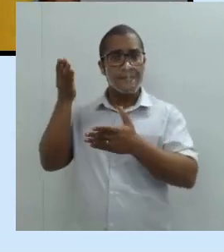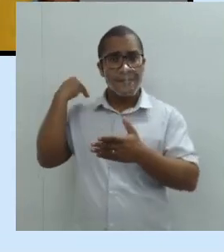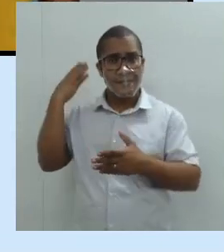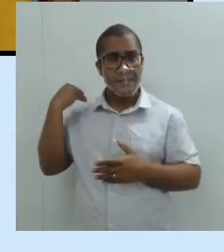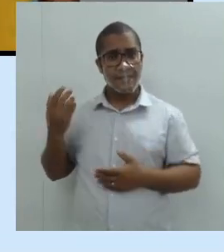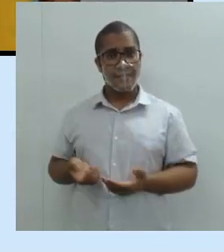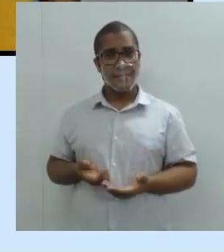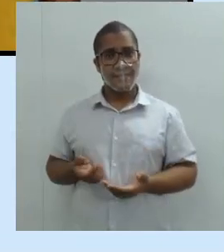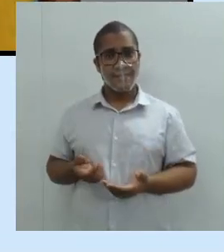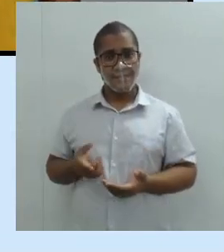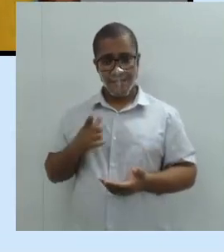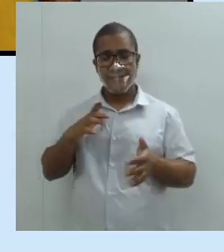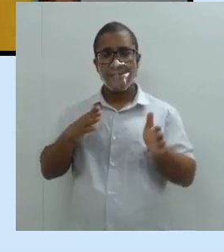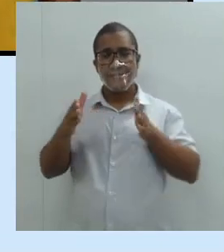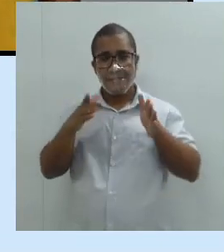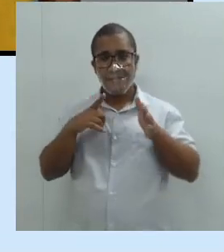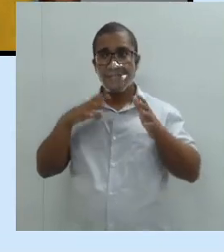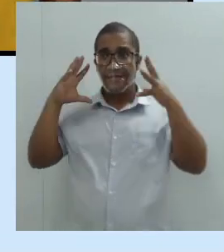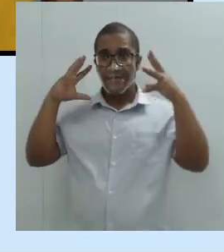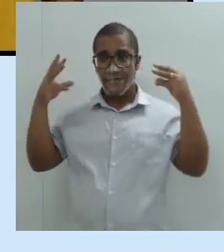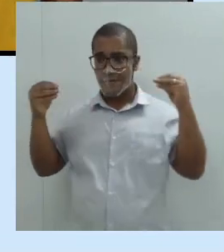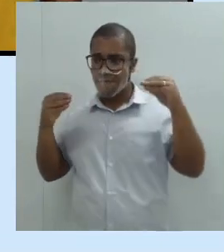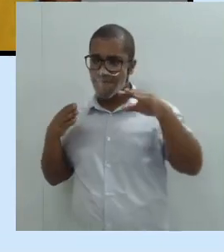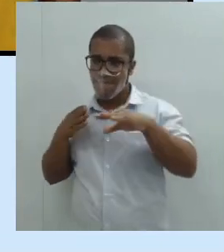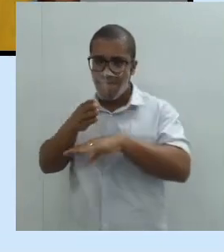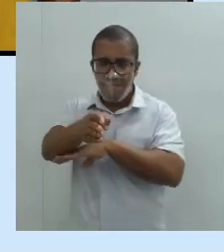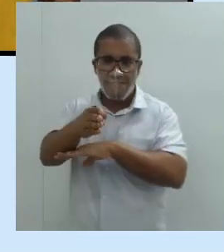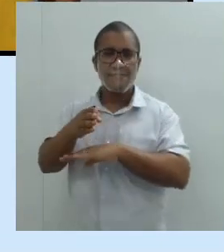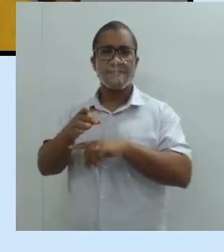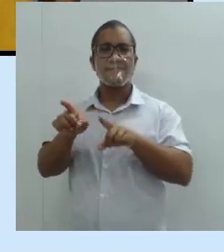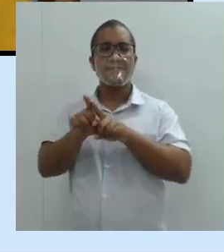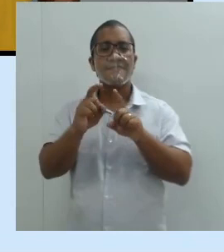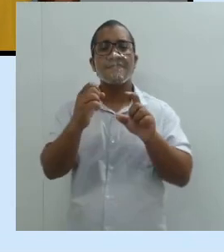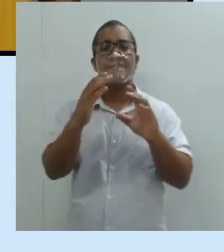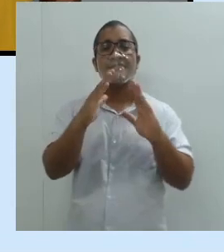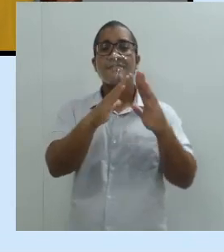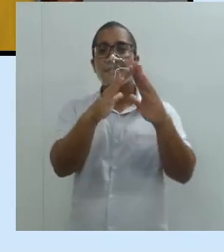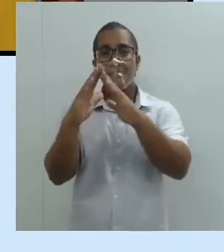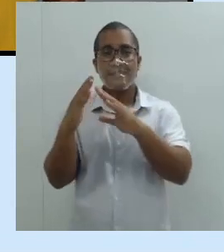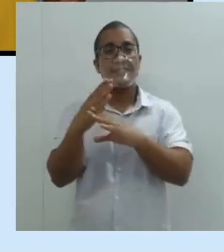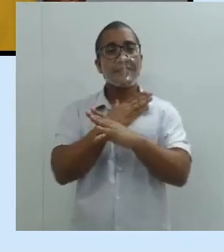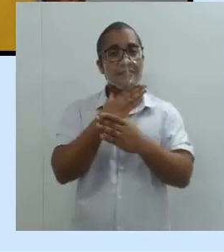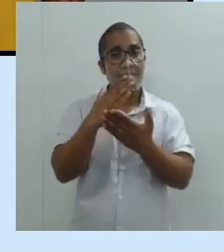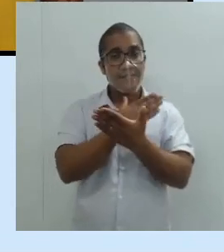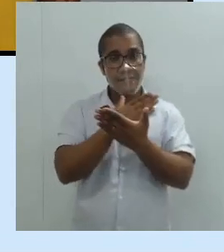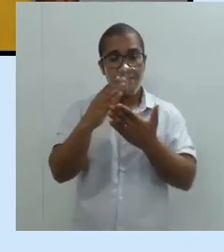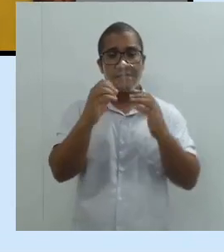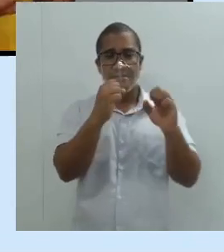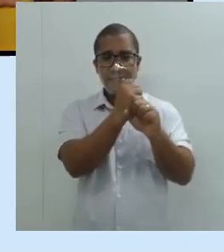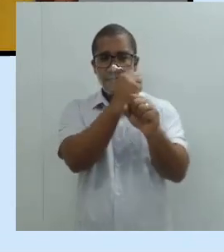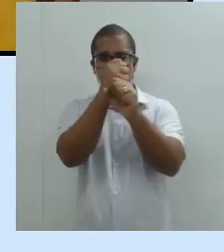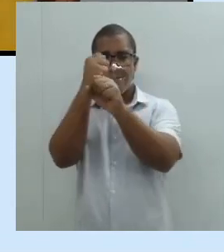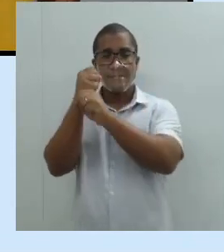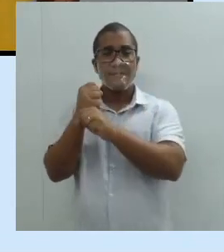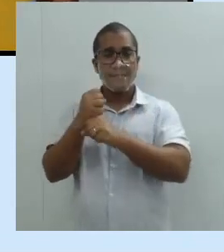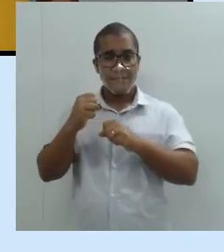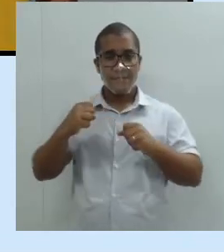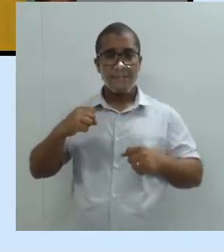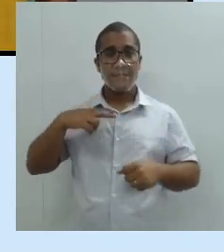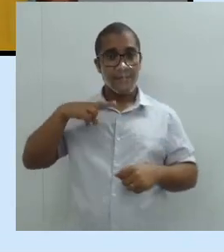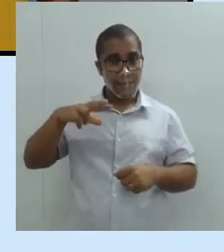daquele período da invasão dos holandeses, construções de casas de portugueses que aqui já vieram na